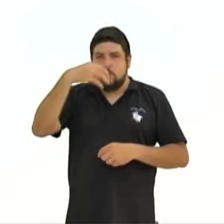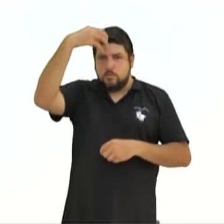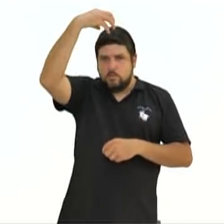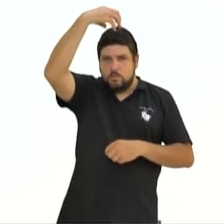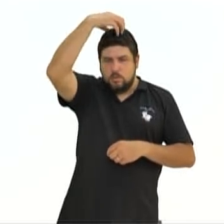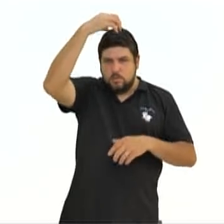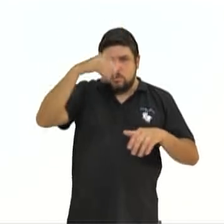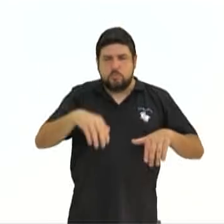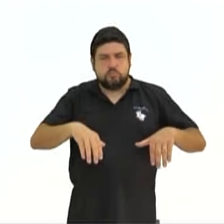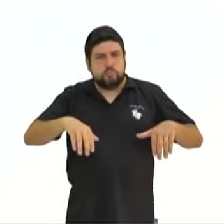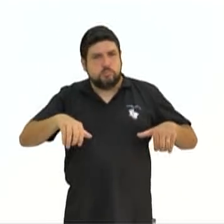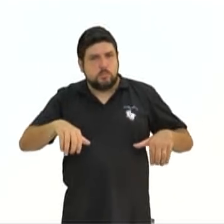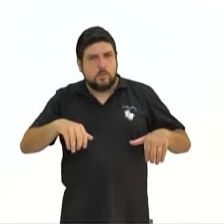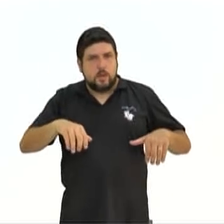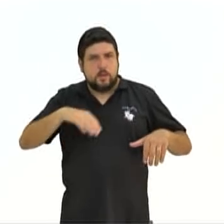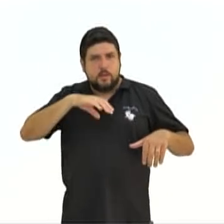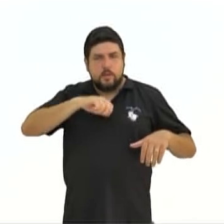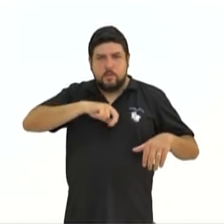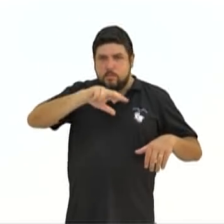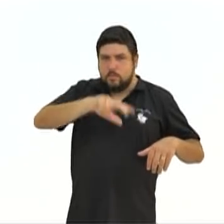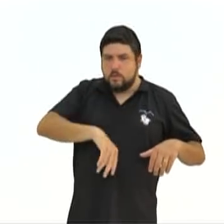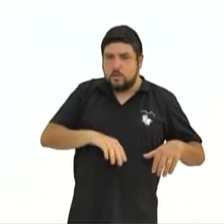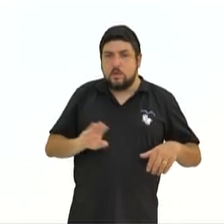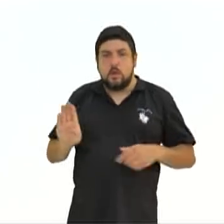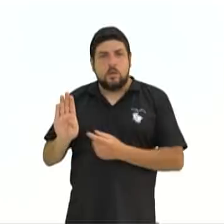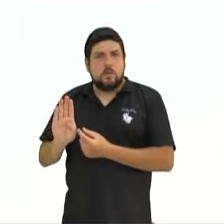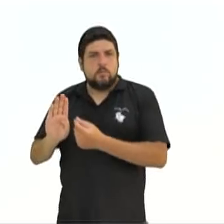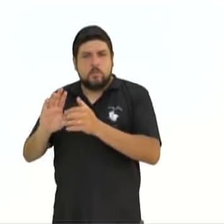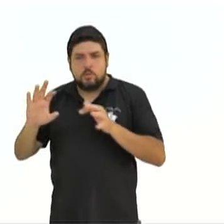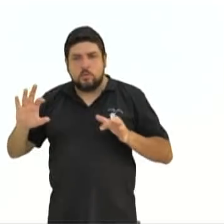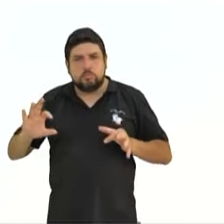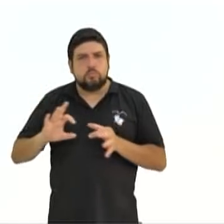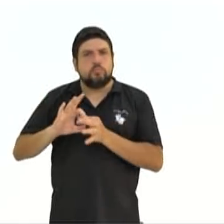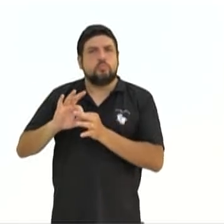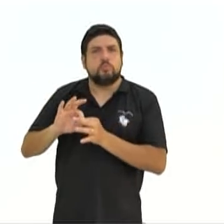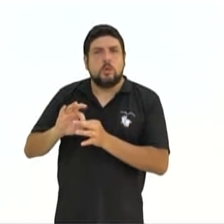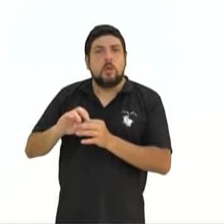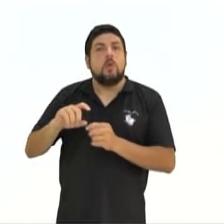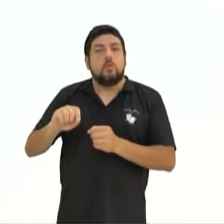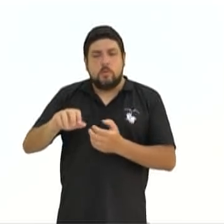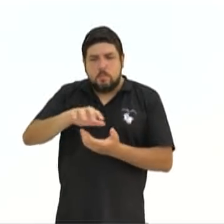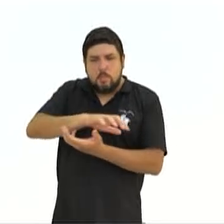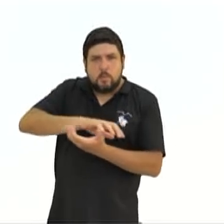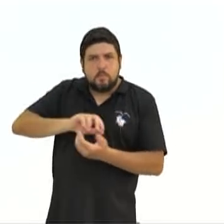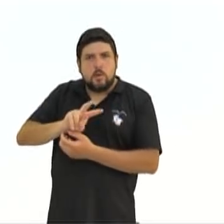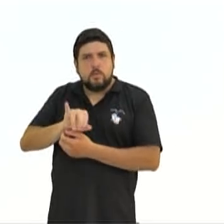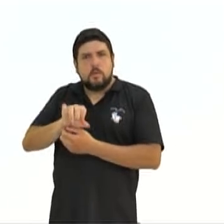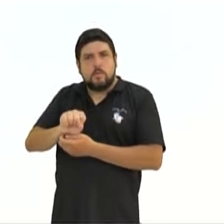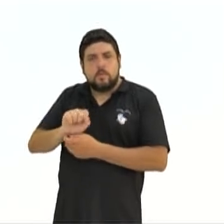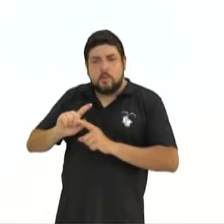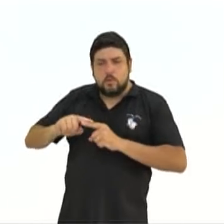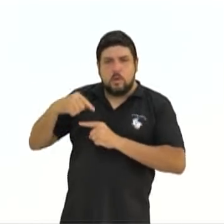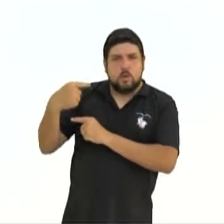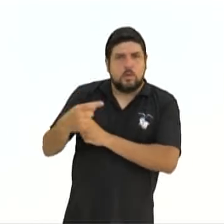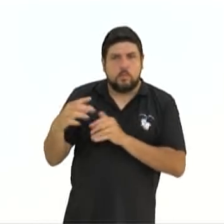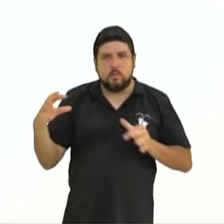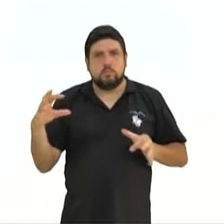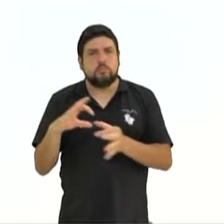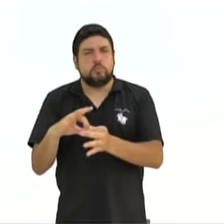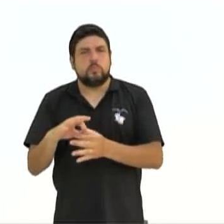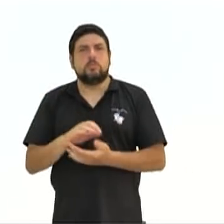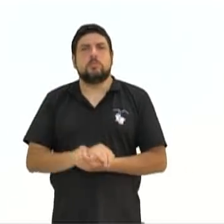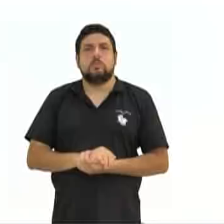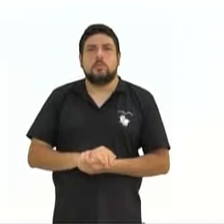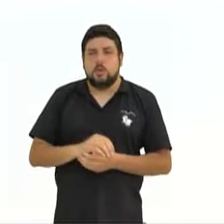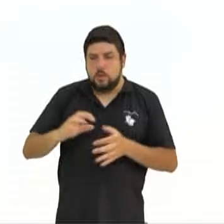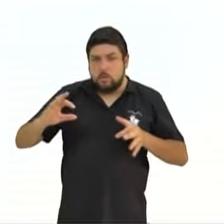de Portugal e a burguesia comercial, que se deu justamente depois da Revolução de Avis. Isso aí é que vai dar um